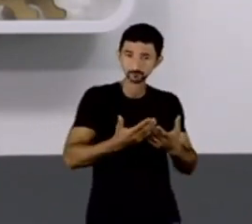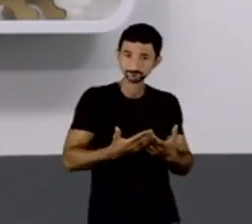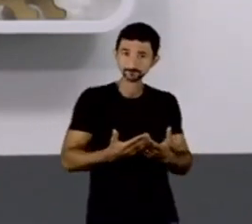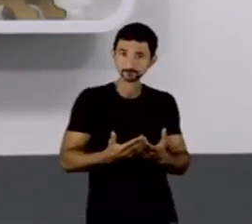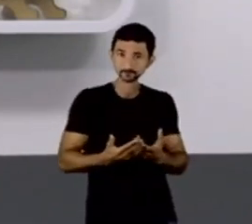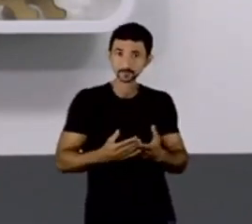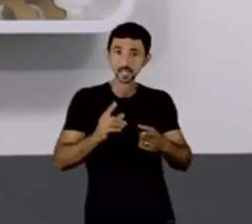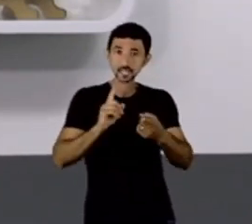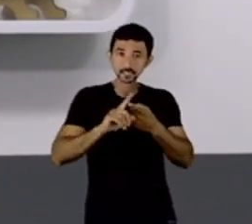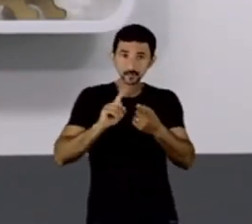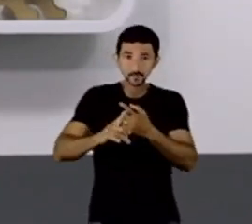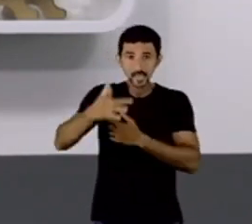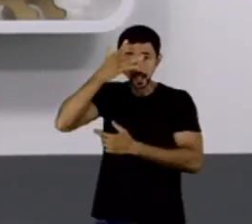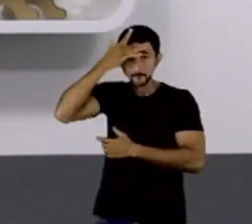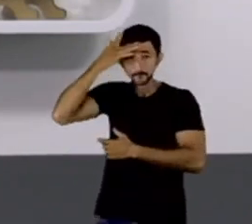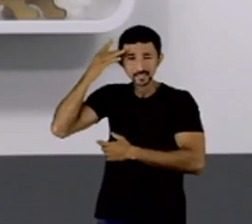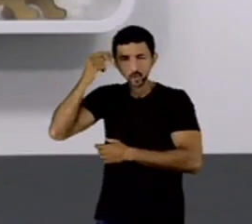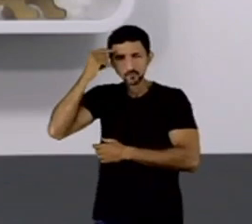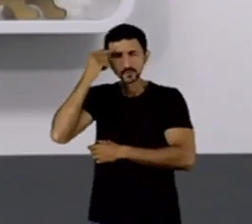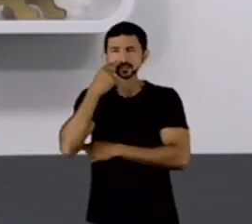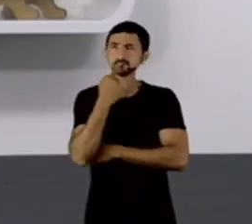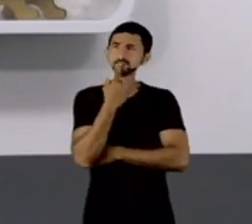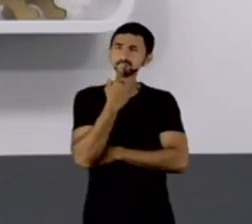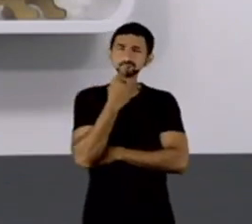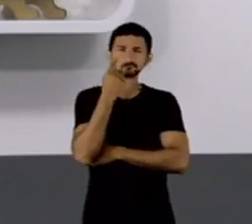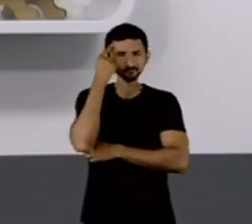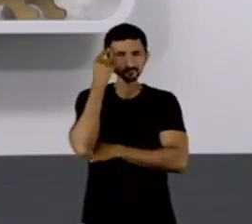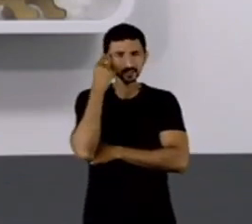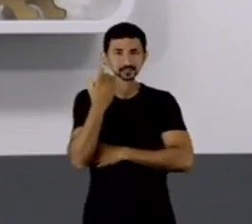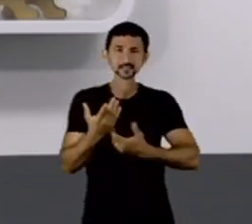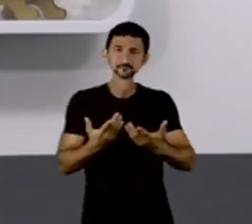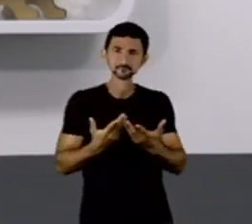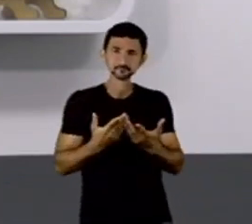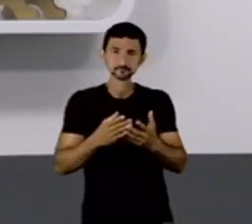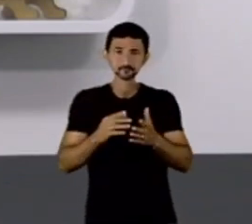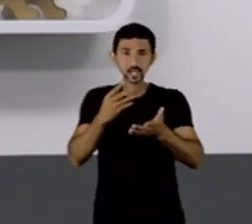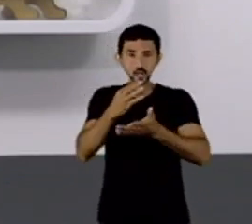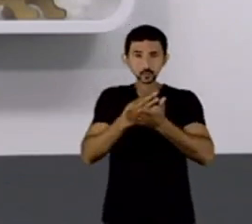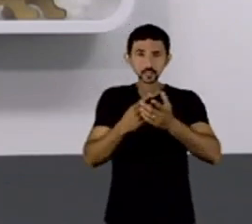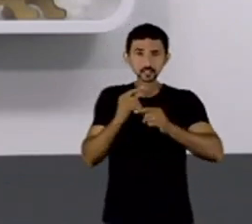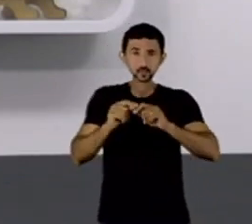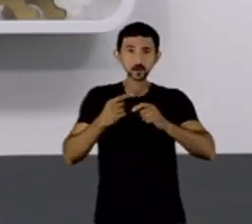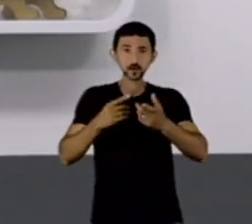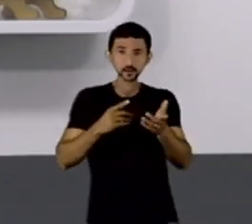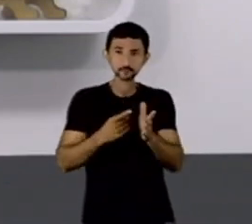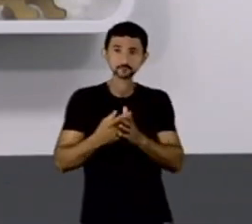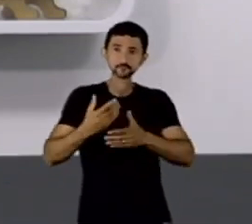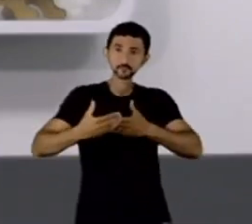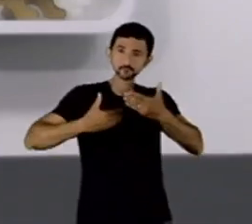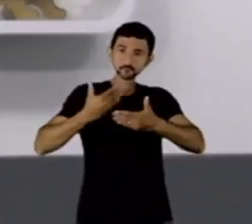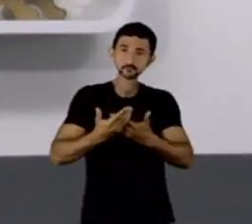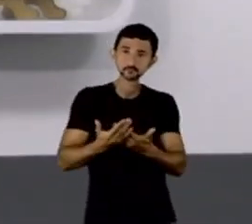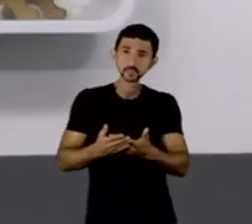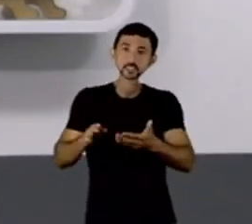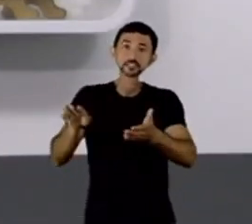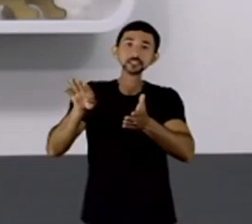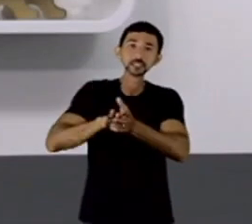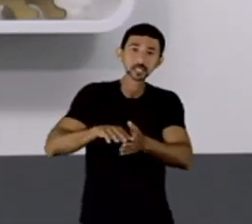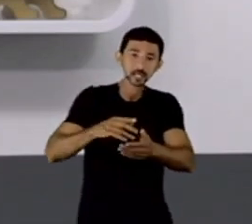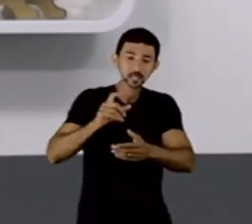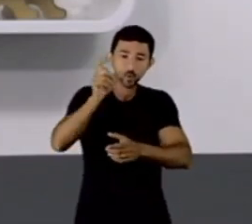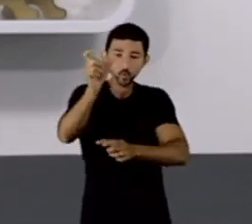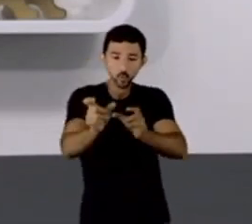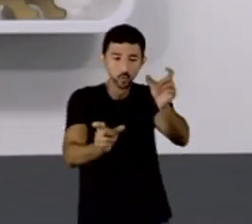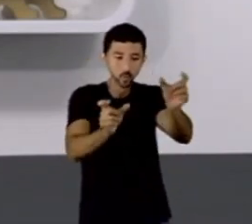ele leva a gente a fazer uma reflexão. Lembra? É um texto argumentativo e a argumentação ela é para chegar no outro. Por isso que